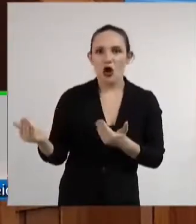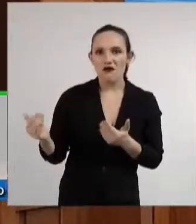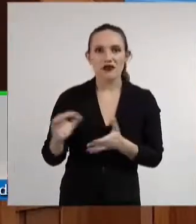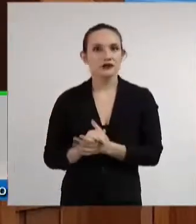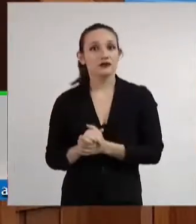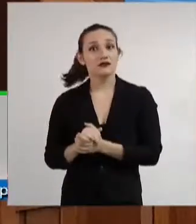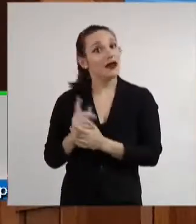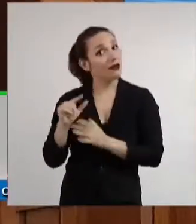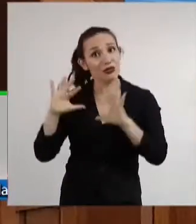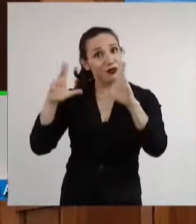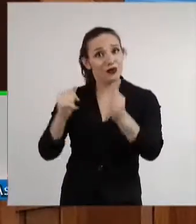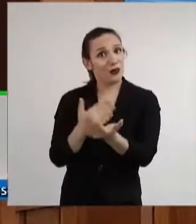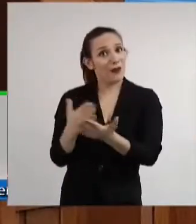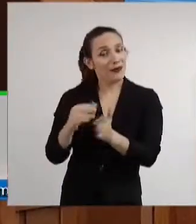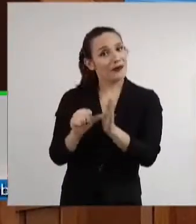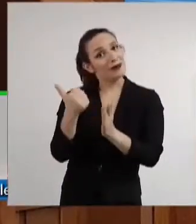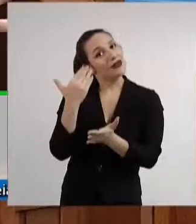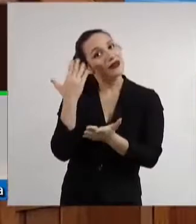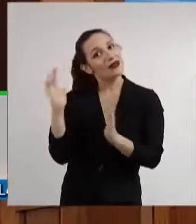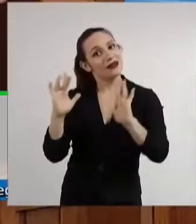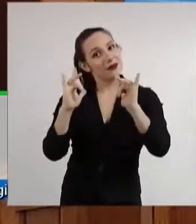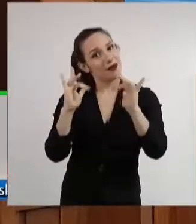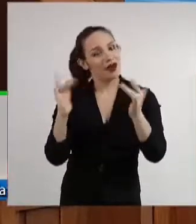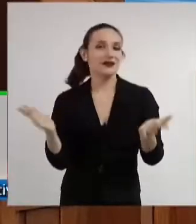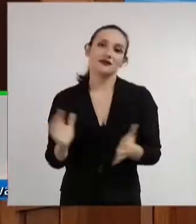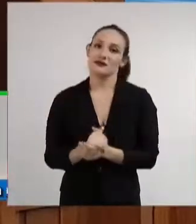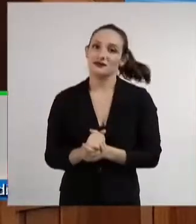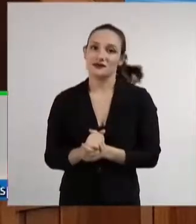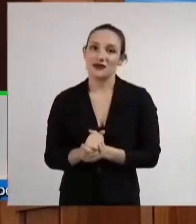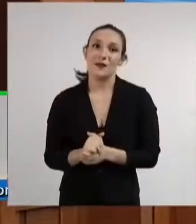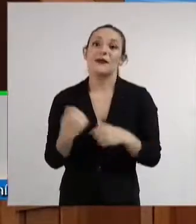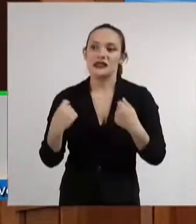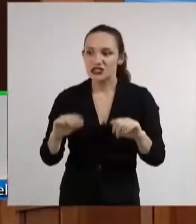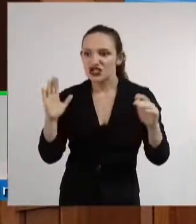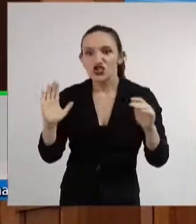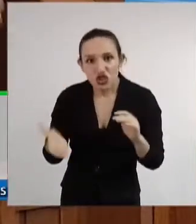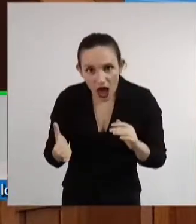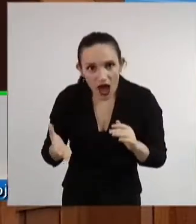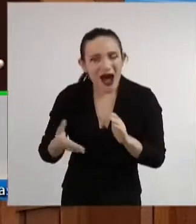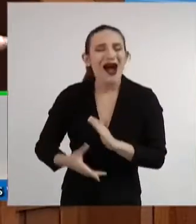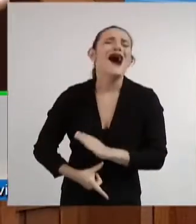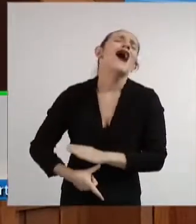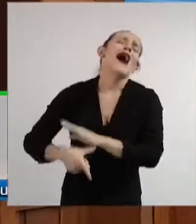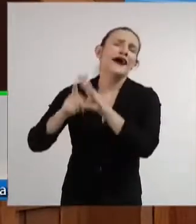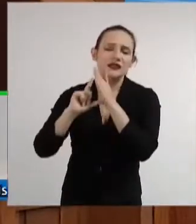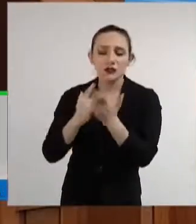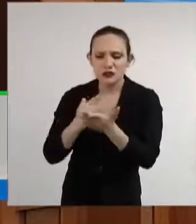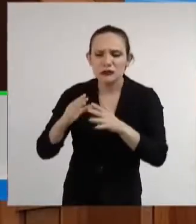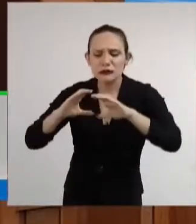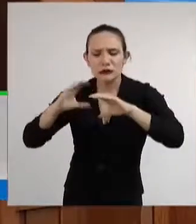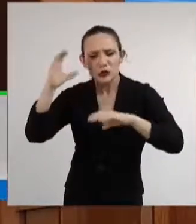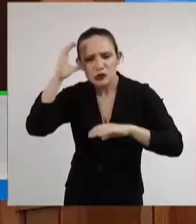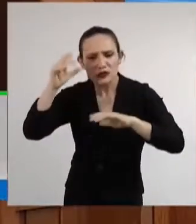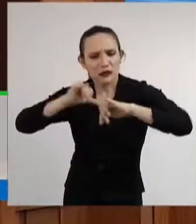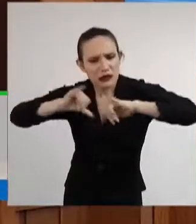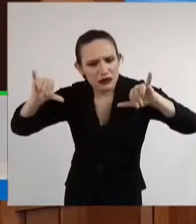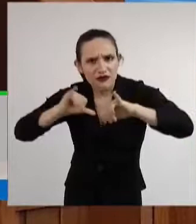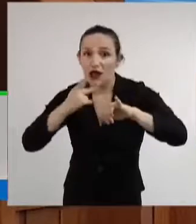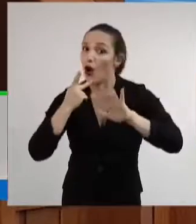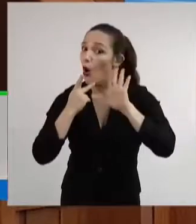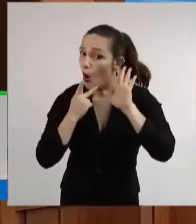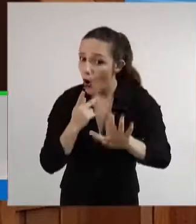realidade de todo mundo, com algumas exceções. Então é preciso que esse garoto entenda que existe uma lei, a